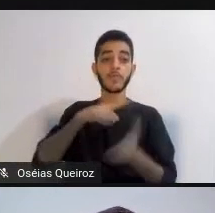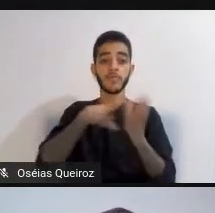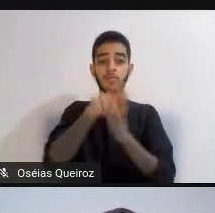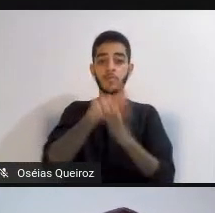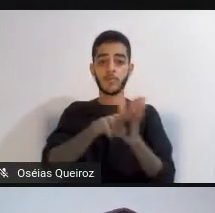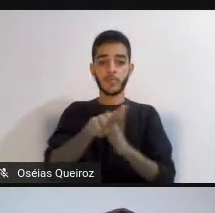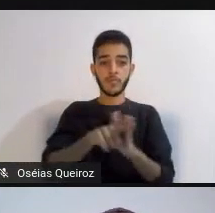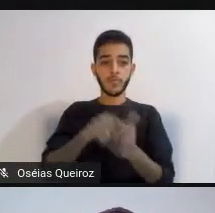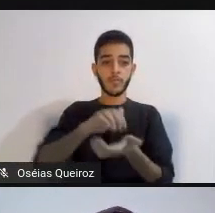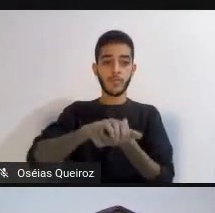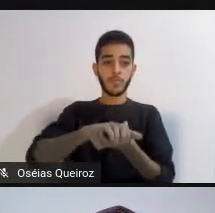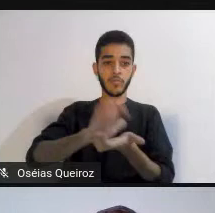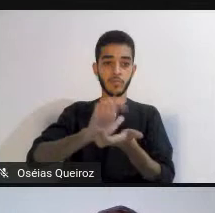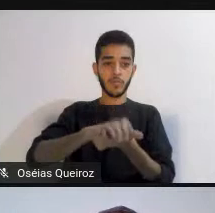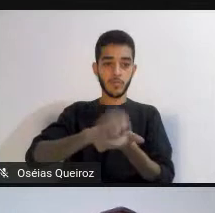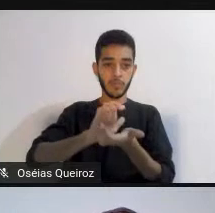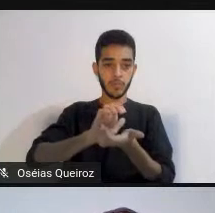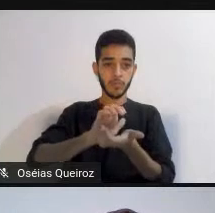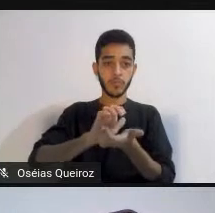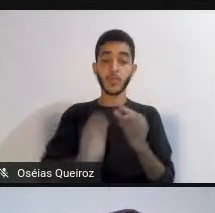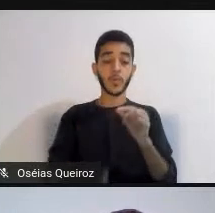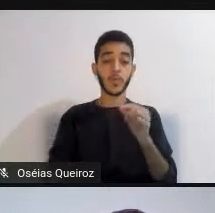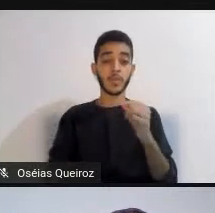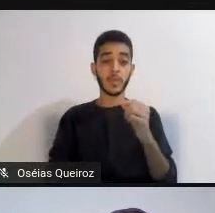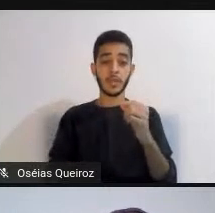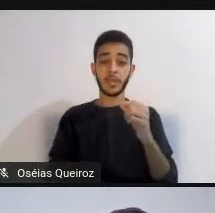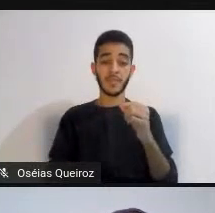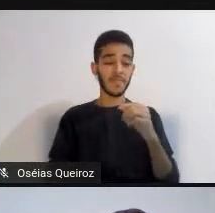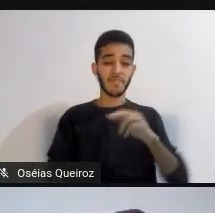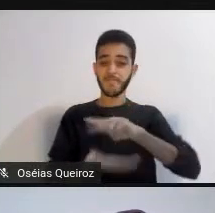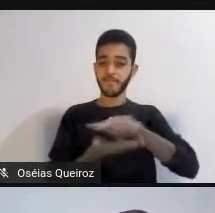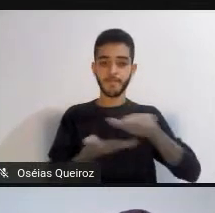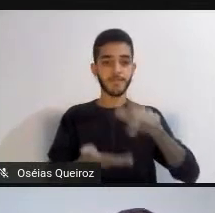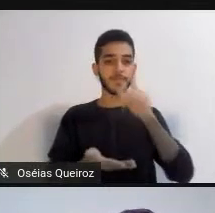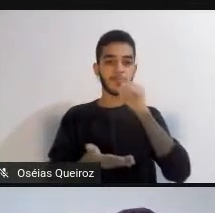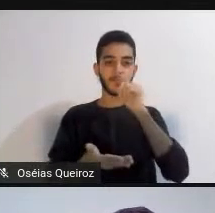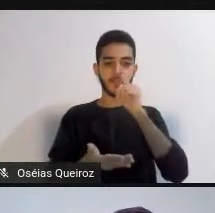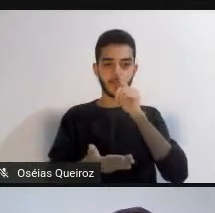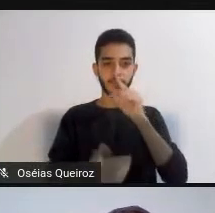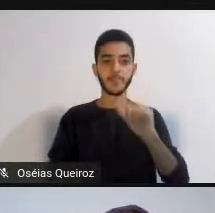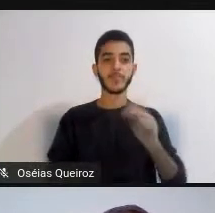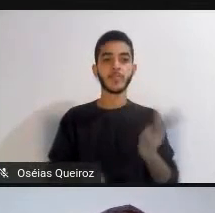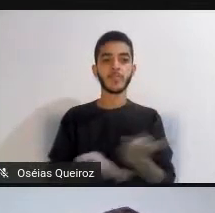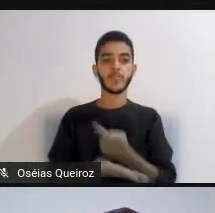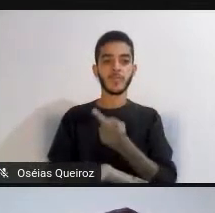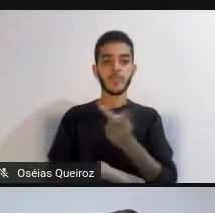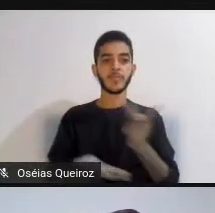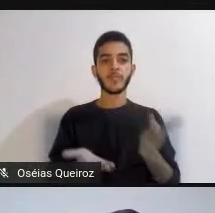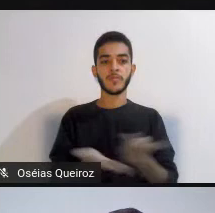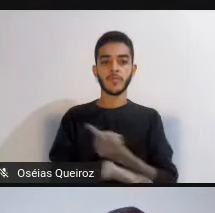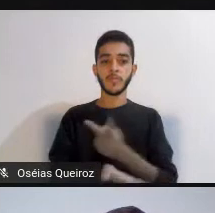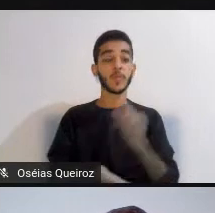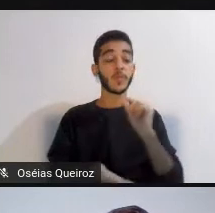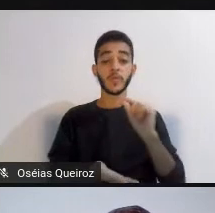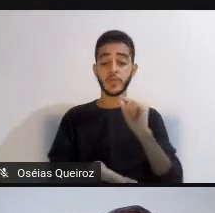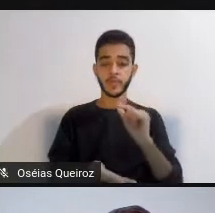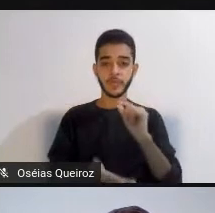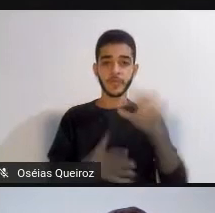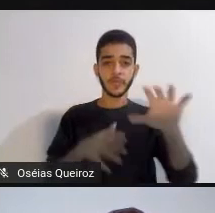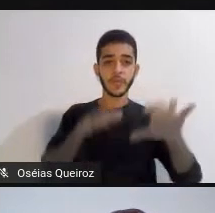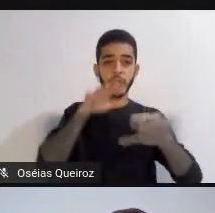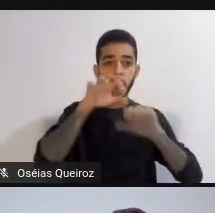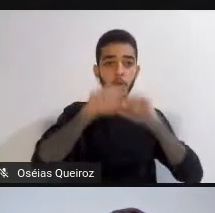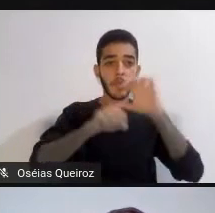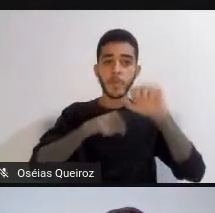exemplo, filtrando 200 litros de água. Então, isso acaba fazendo com que ela possa ingerir um maior volume de